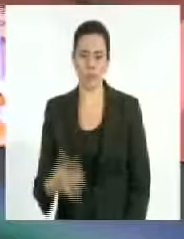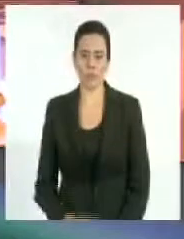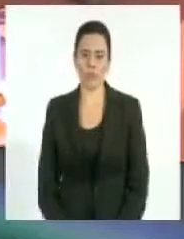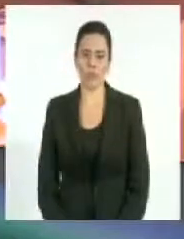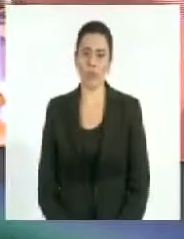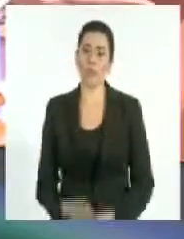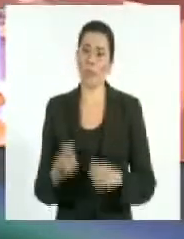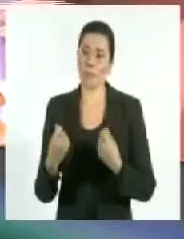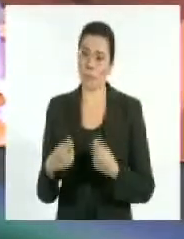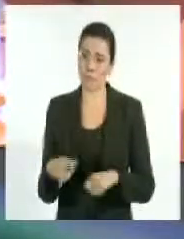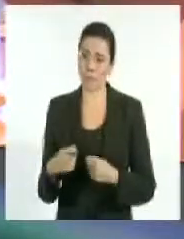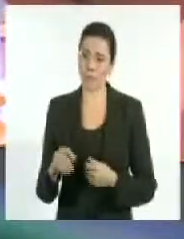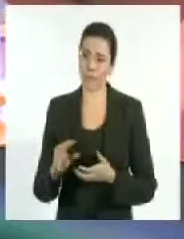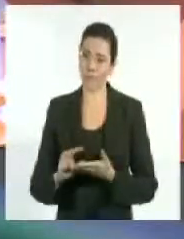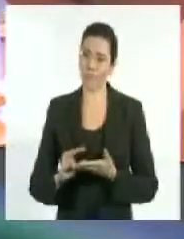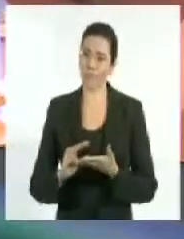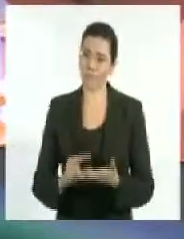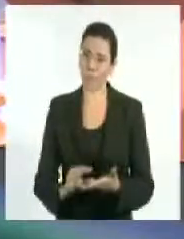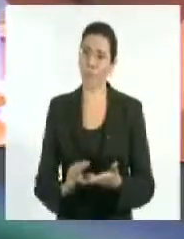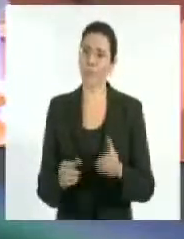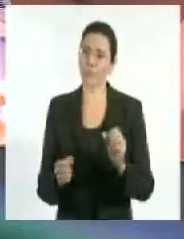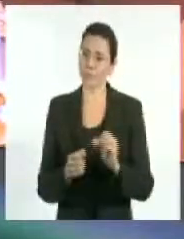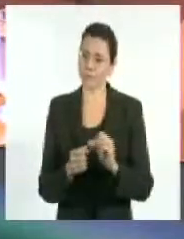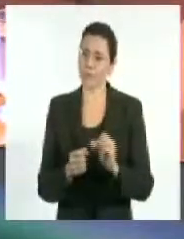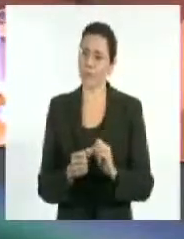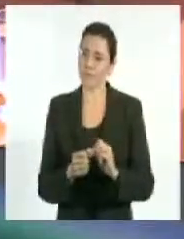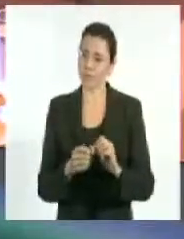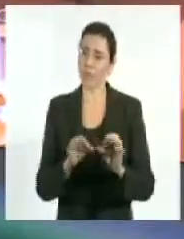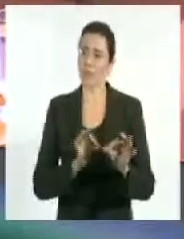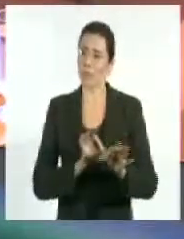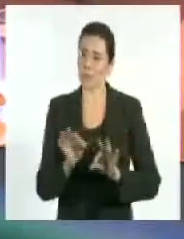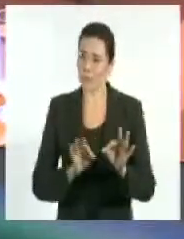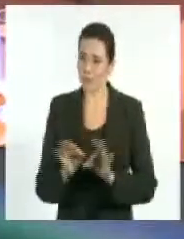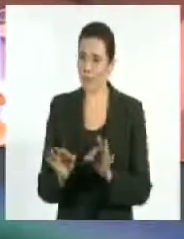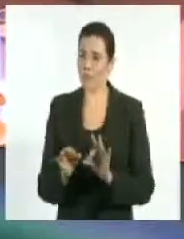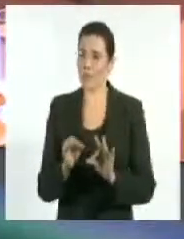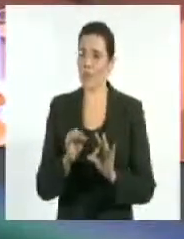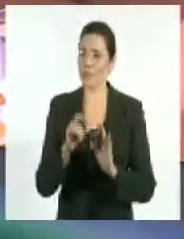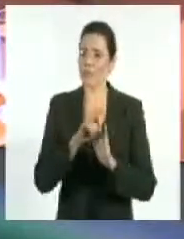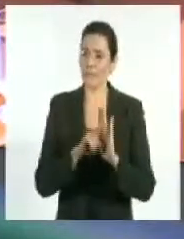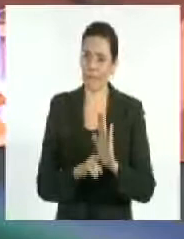para fazer as ações. E, infelizmente,